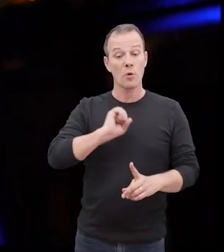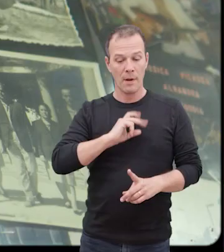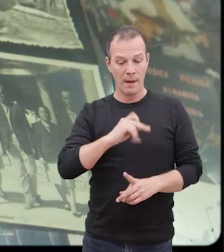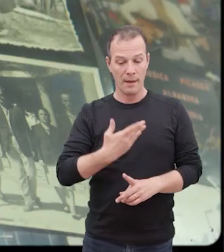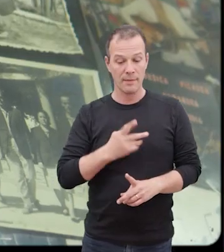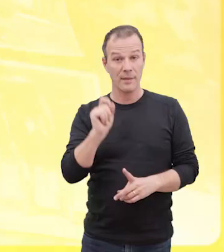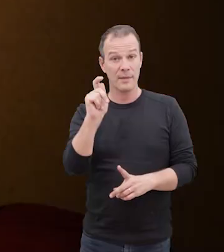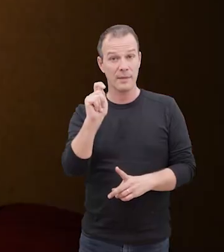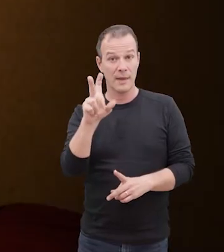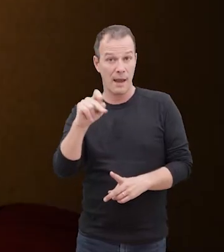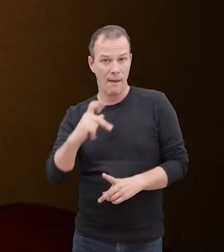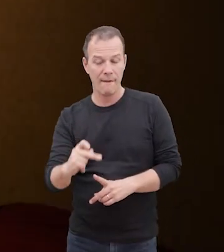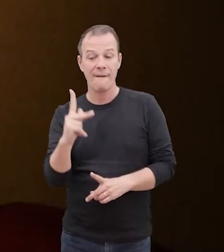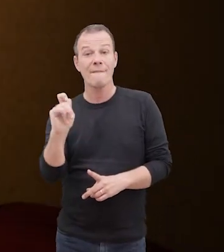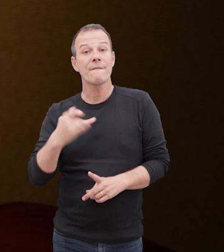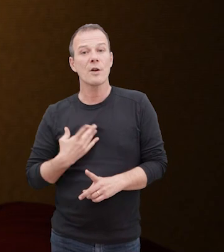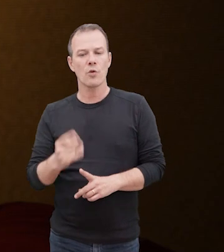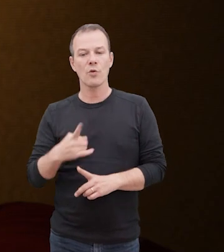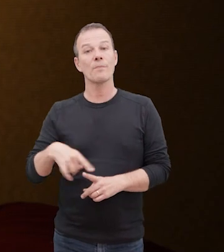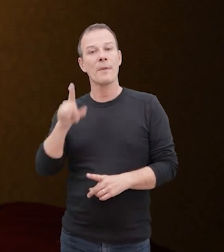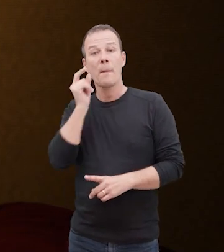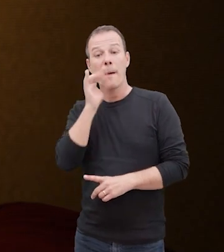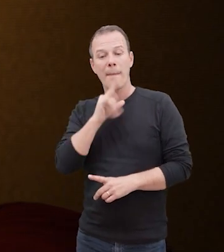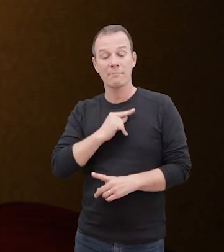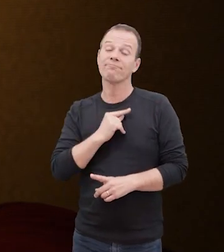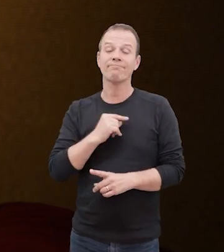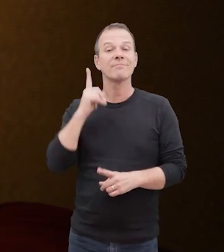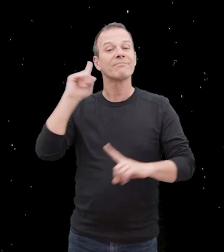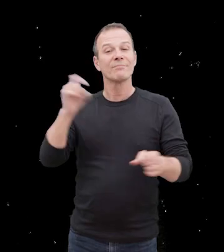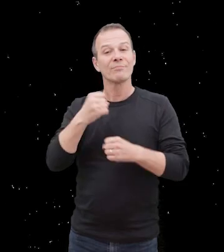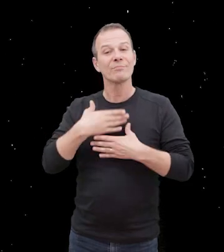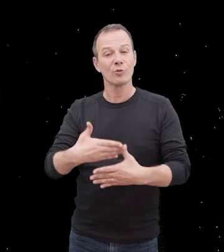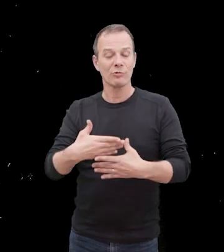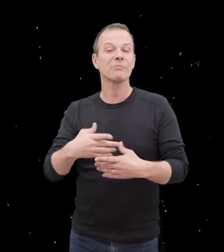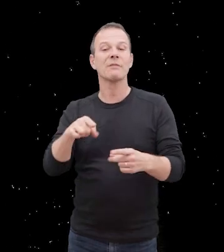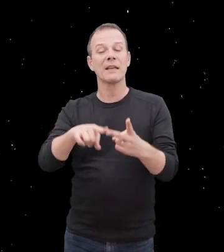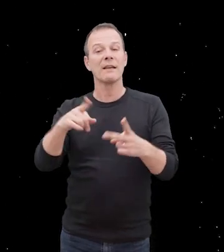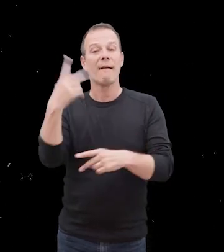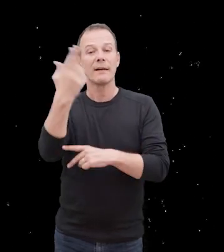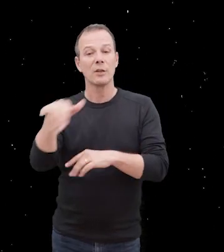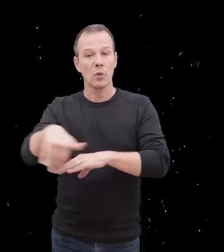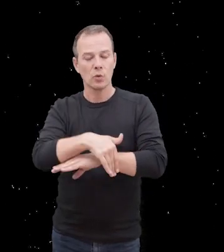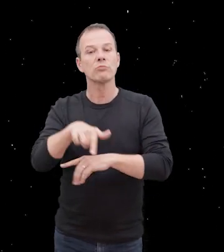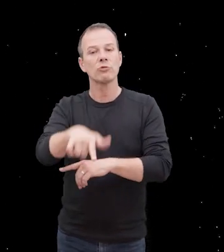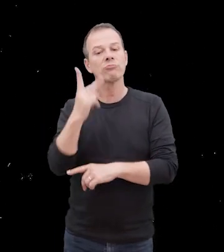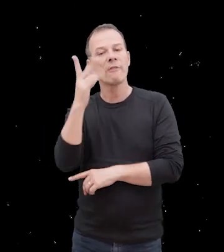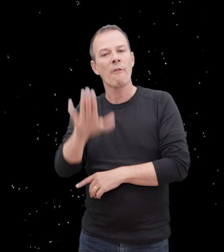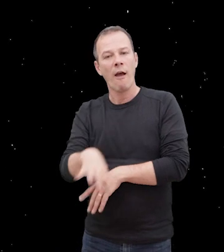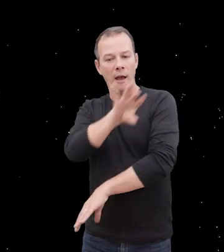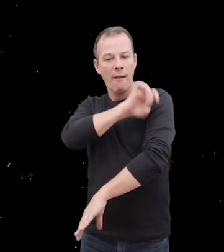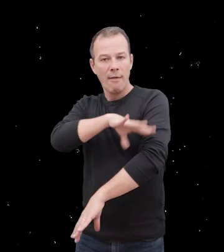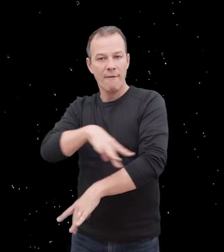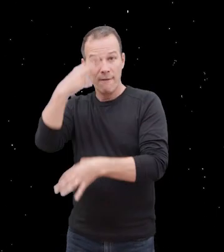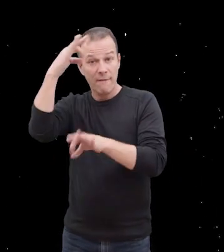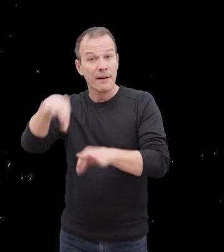Meu nome é Andrea Verdugo, sou filha de um músico e de uma artista de rua e fui criada pelos meus avós em Alhandra,